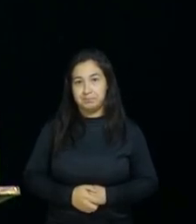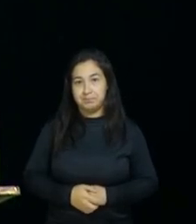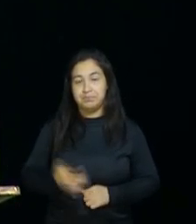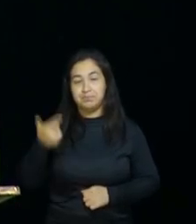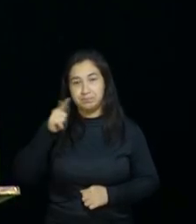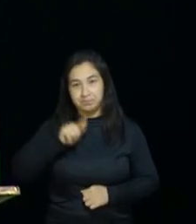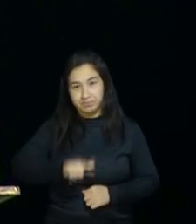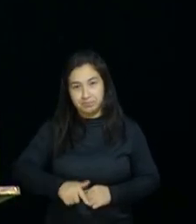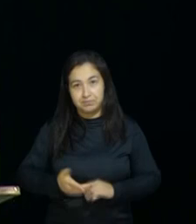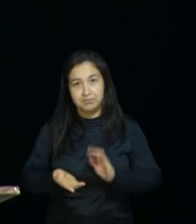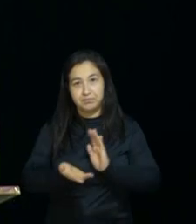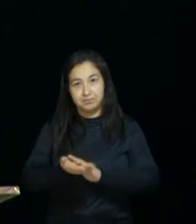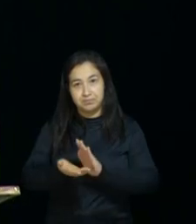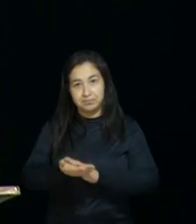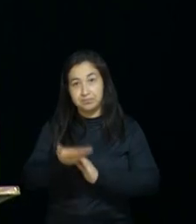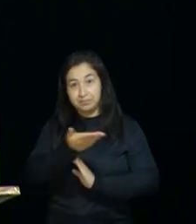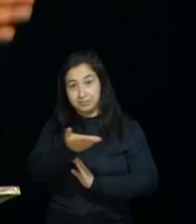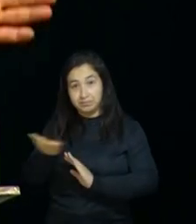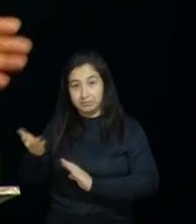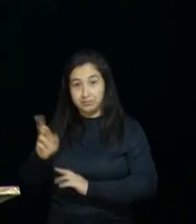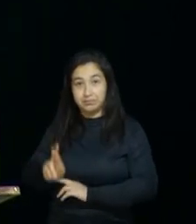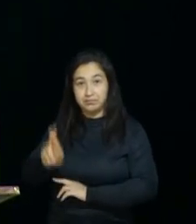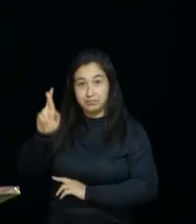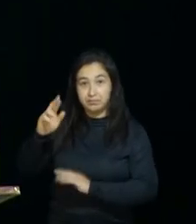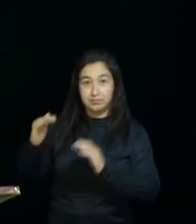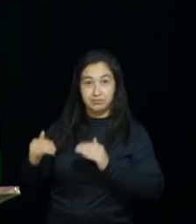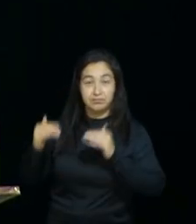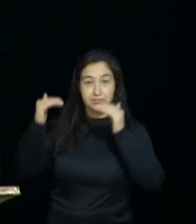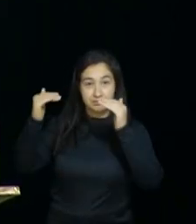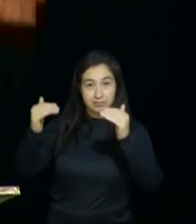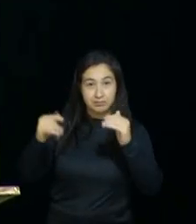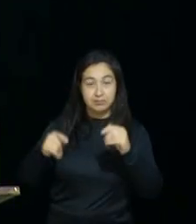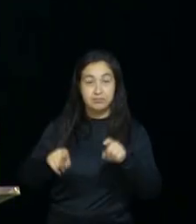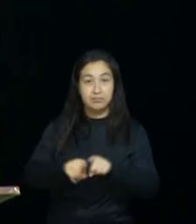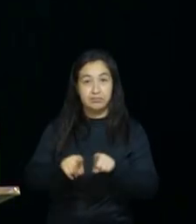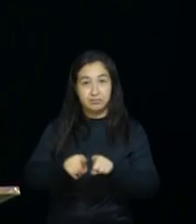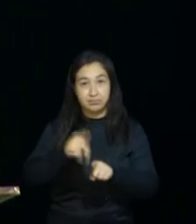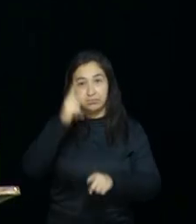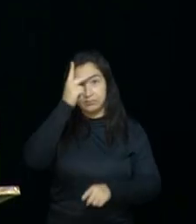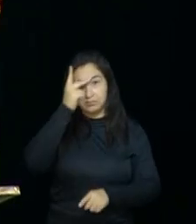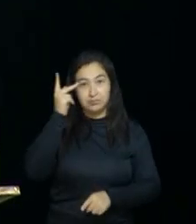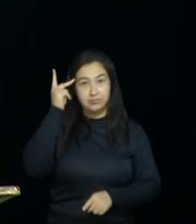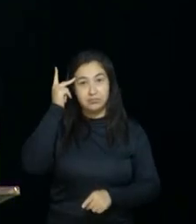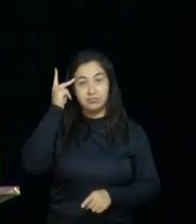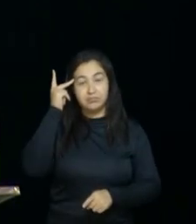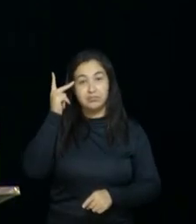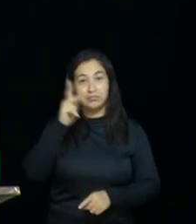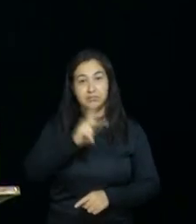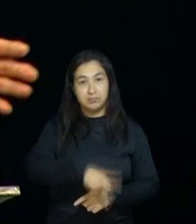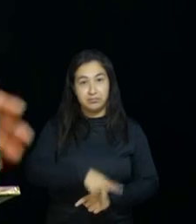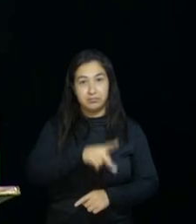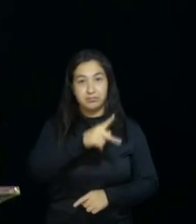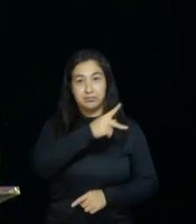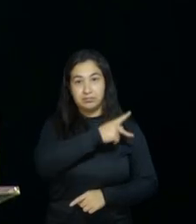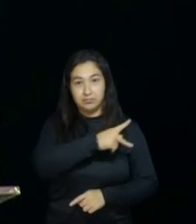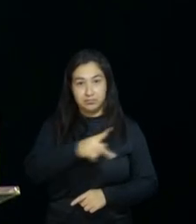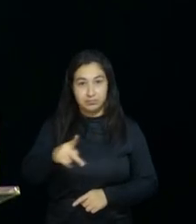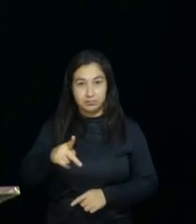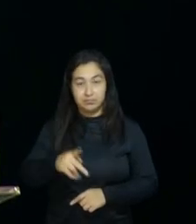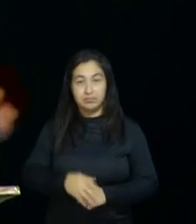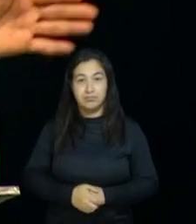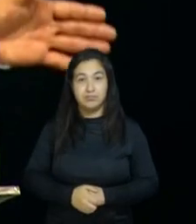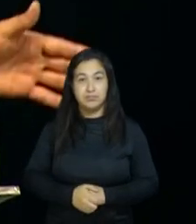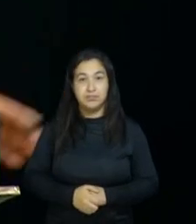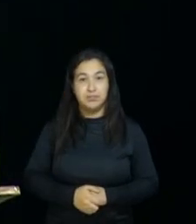mais uma vez as nossas homenagens à Vossa Excelência pela iniciativa, à mesa diretora, à deputada Paulinha, deputado Padre Pedro, que estão aqui da mesa